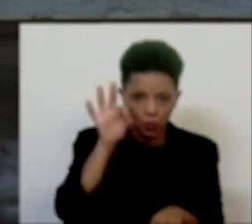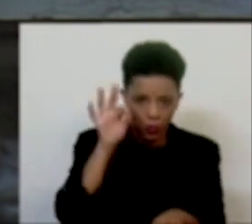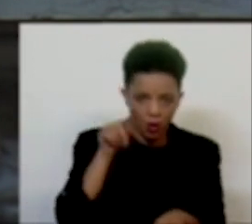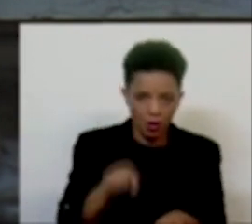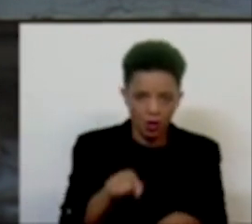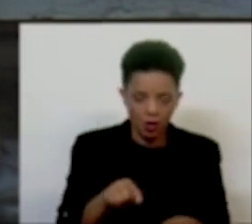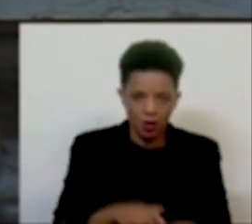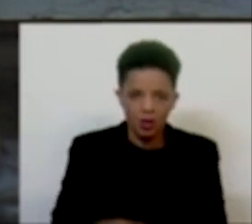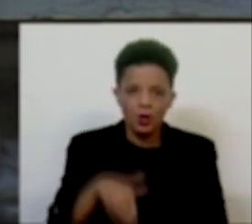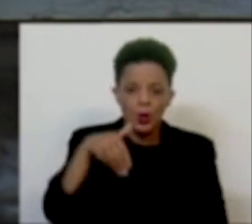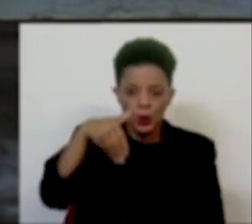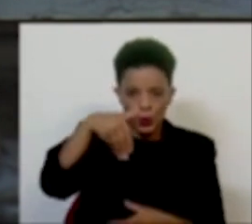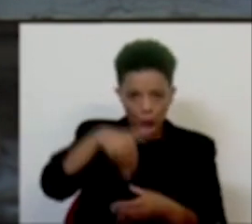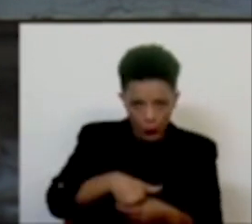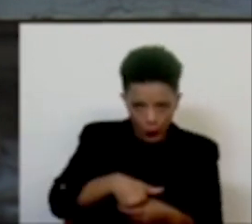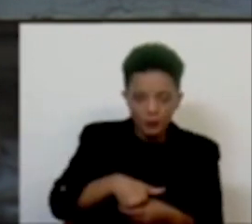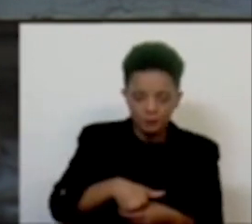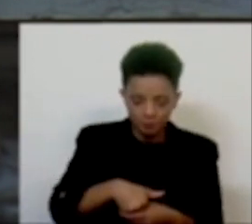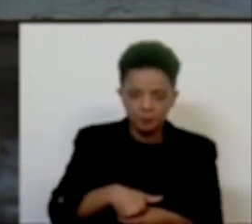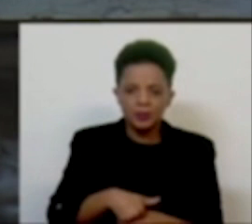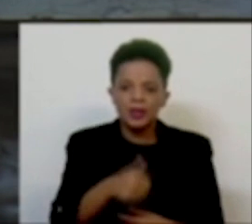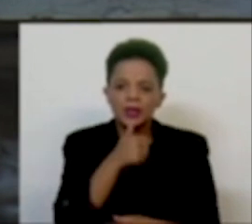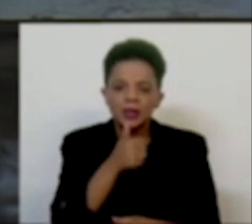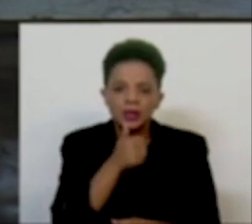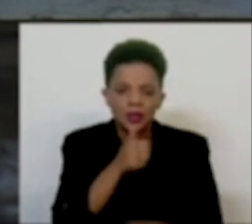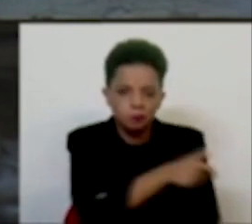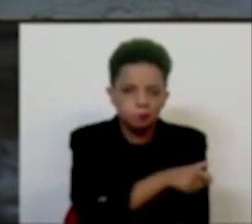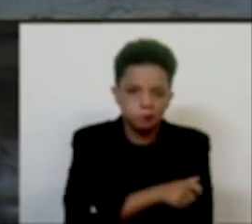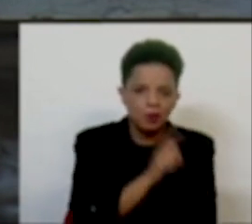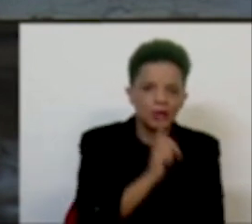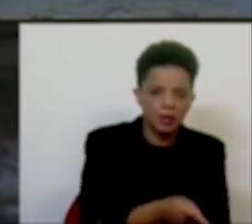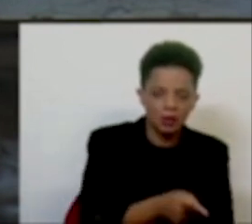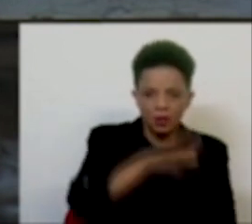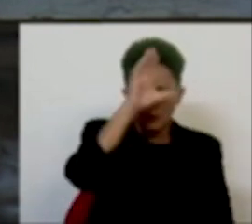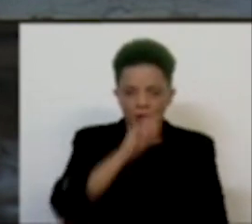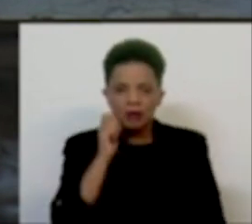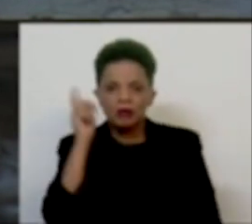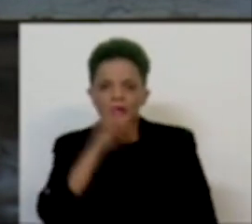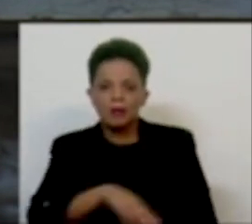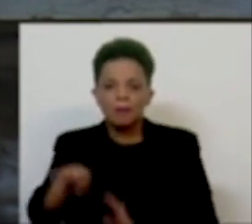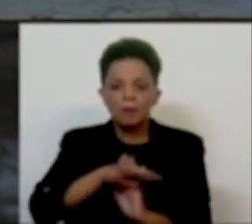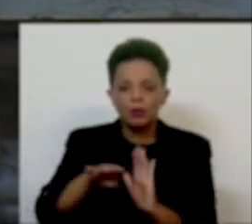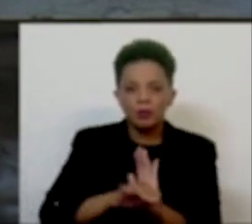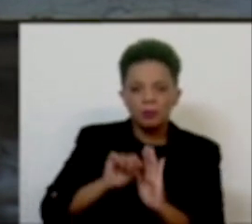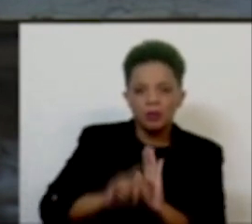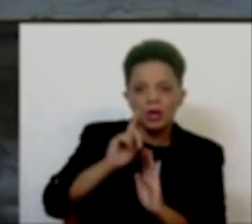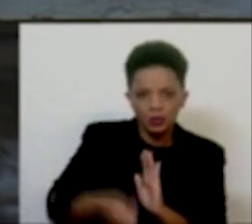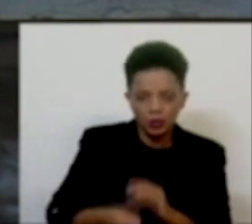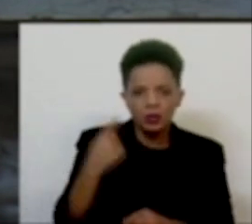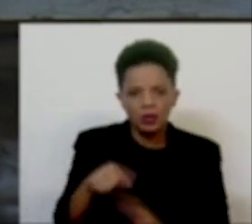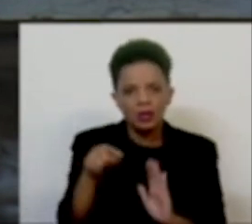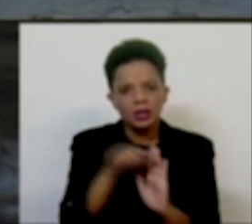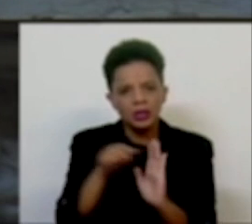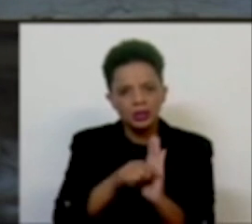que é o sufrágio, determinando quem representa e quem governa, com que programa, obedece a critérios